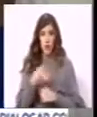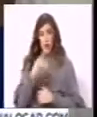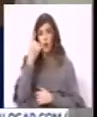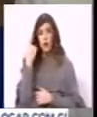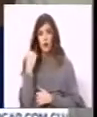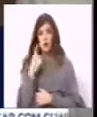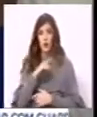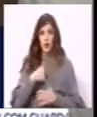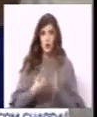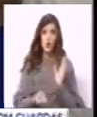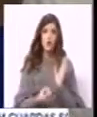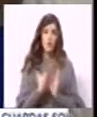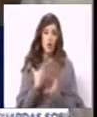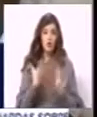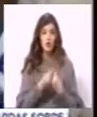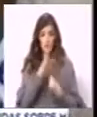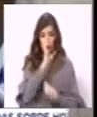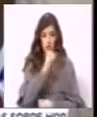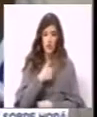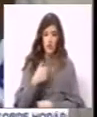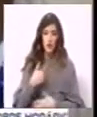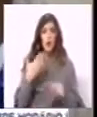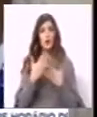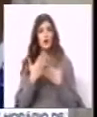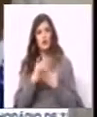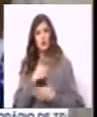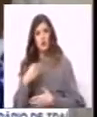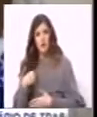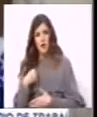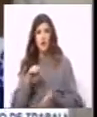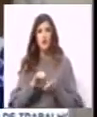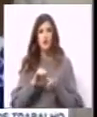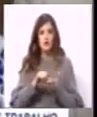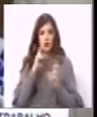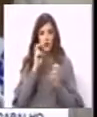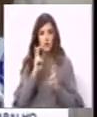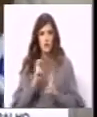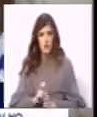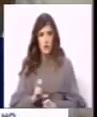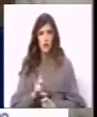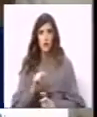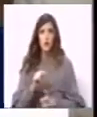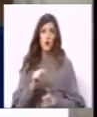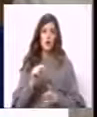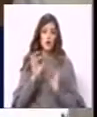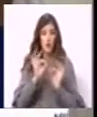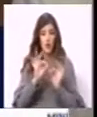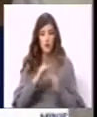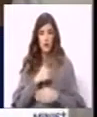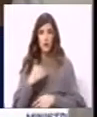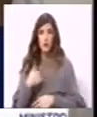atrás criámos com o Ministério da Saúde, com as escolas médicas, com os centros de investigação biomédica e com as unidades de cuidados de saúde, o